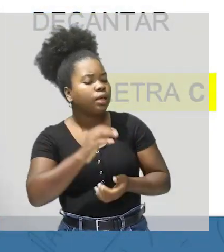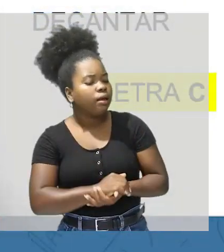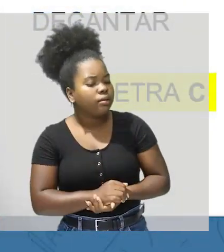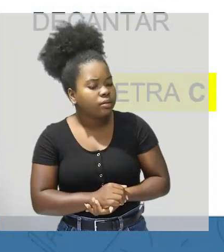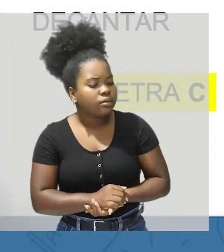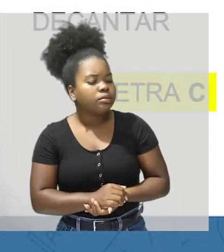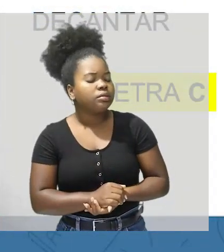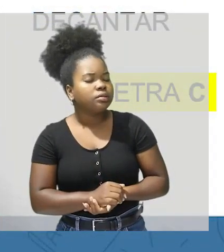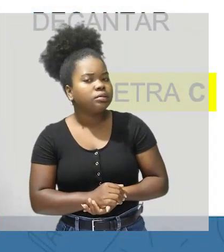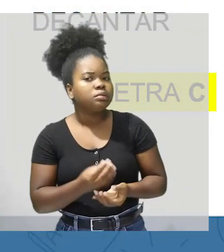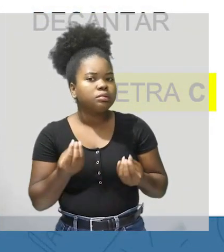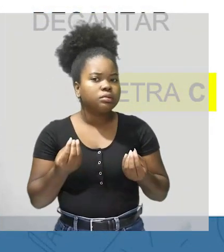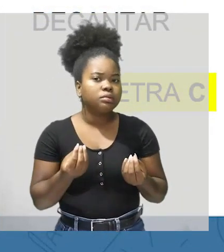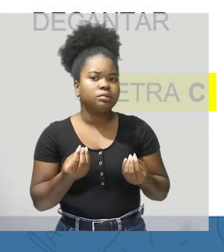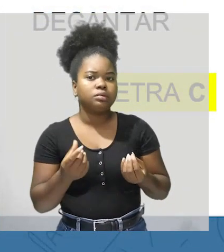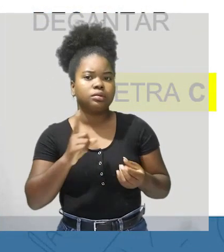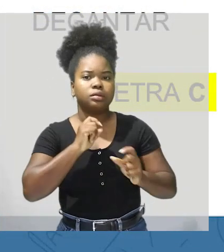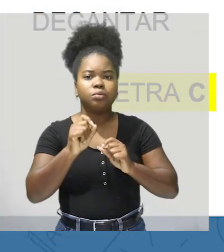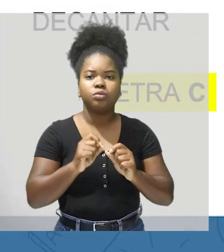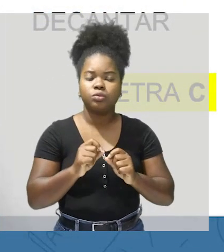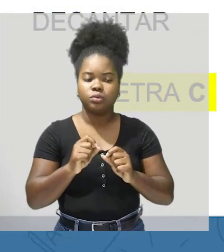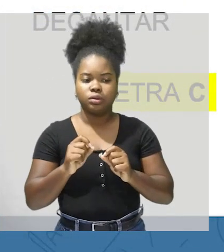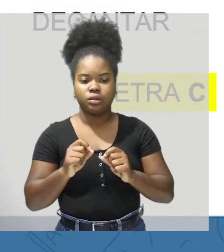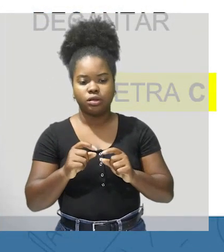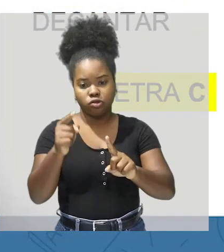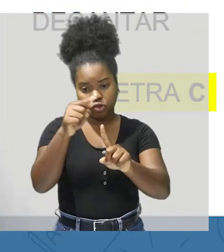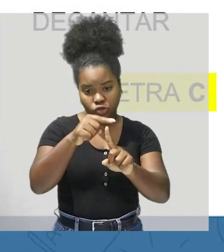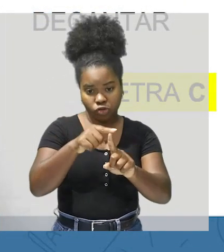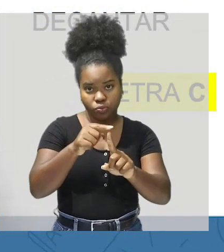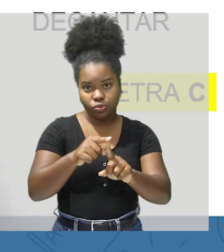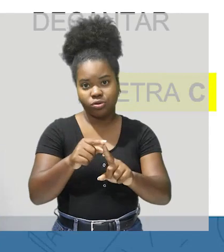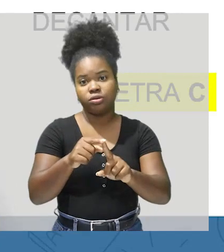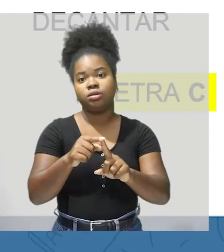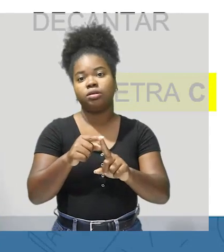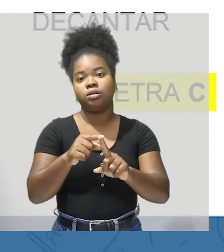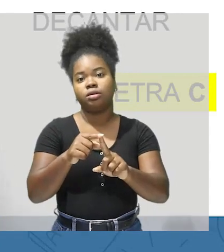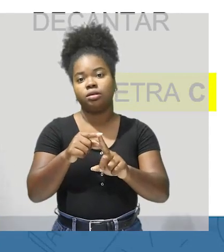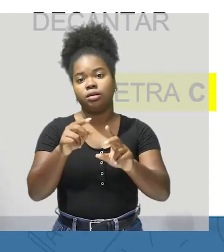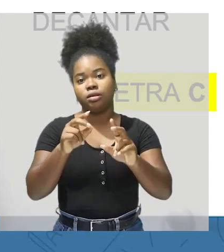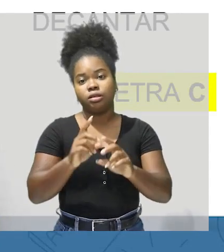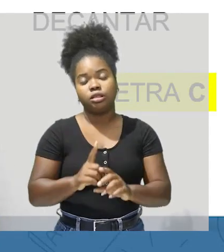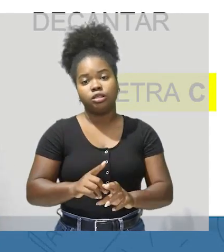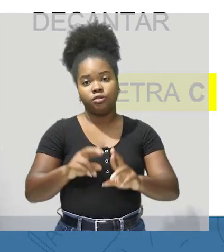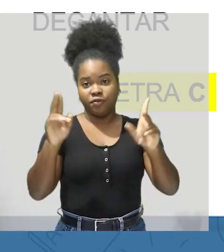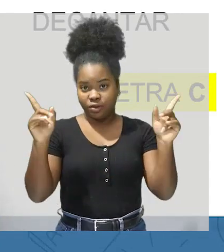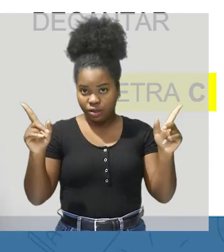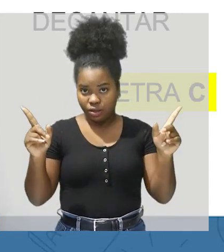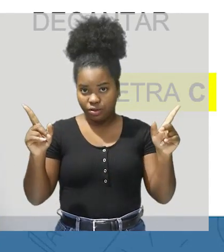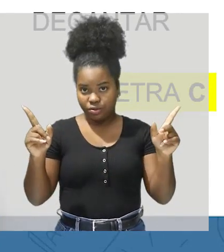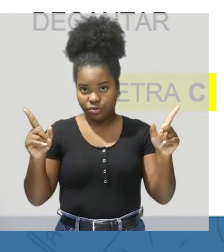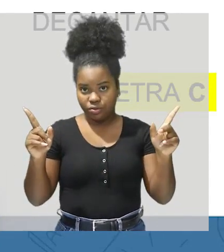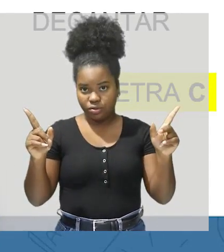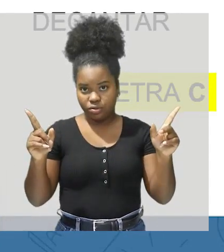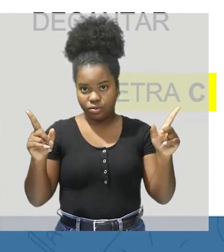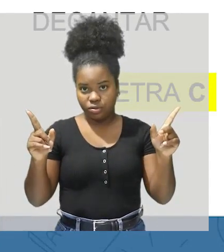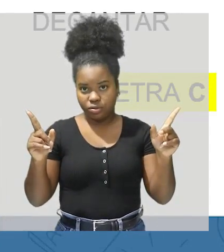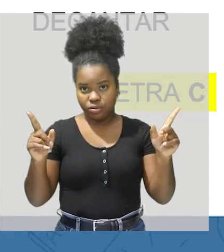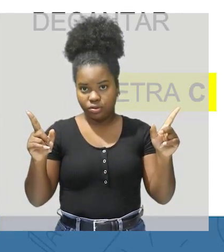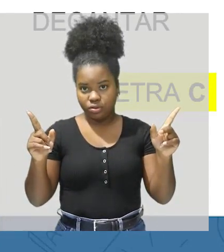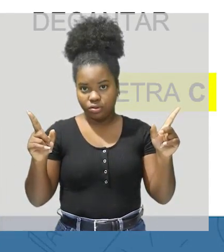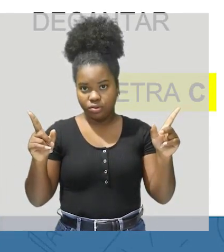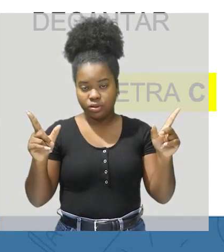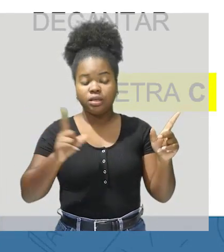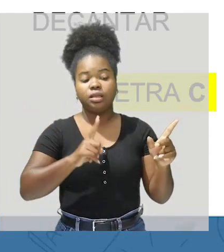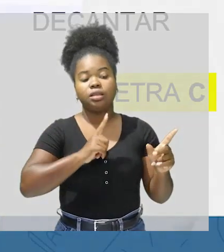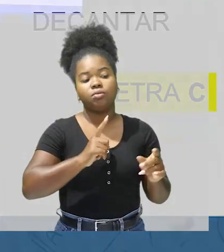é formada por substâncias com densidades diferentes Então somente a gente agitou eles estão entre